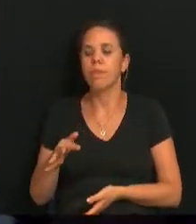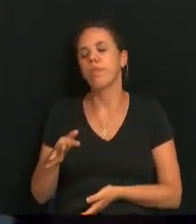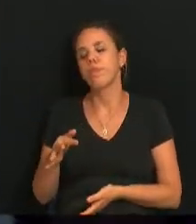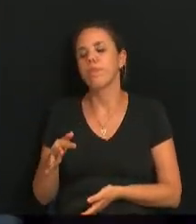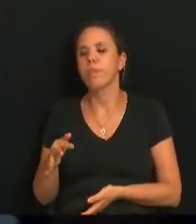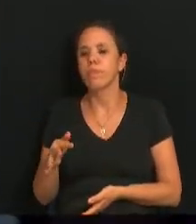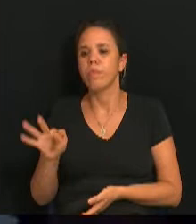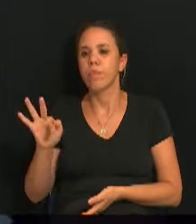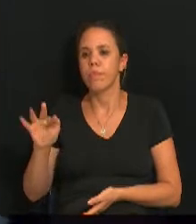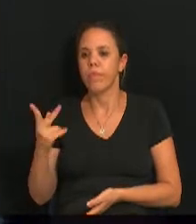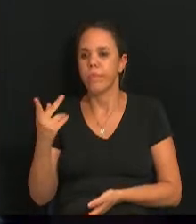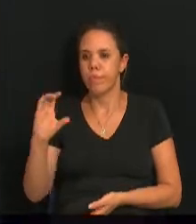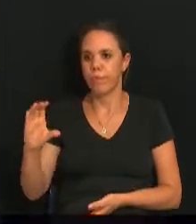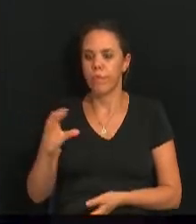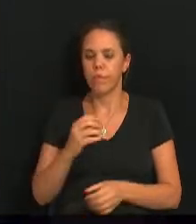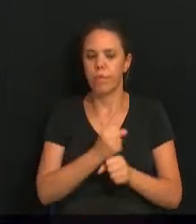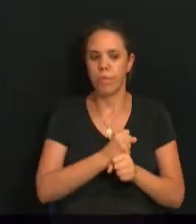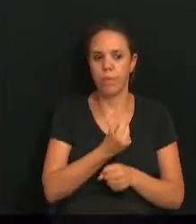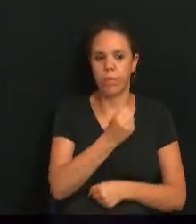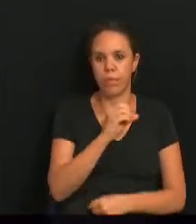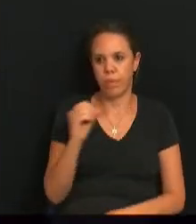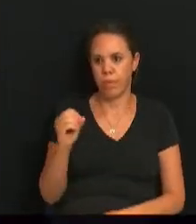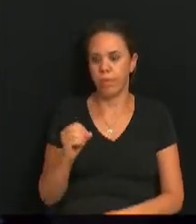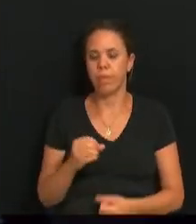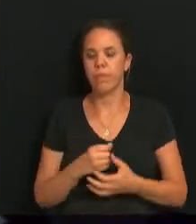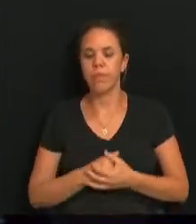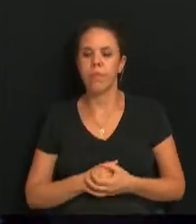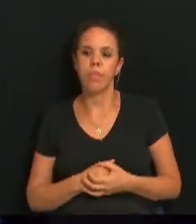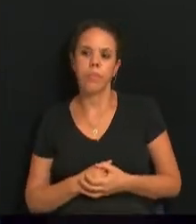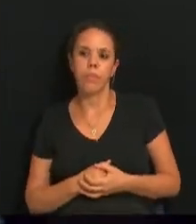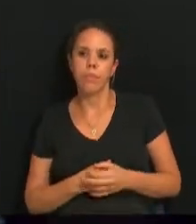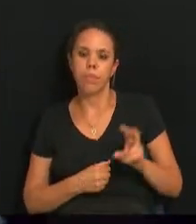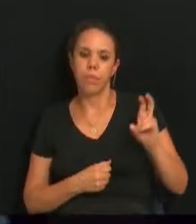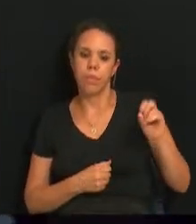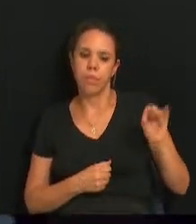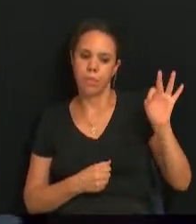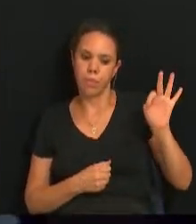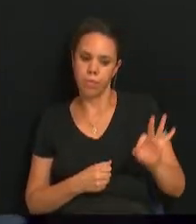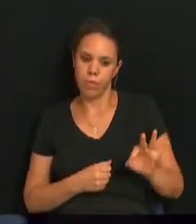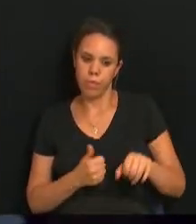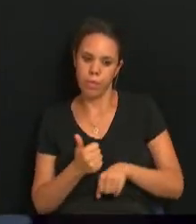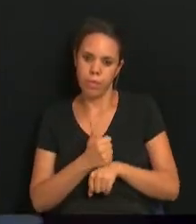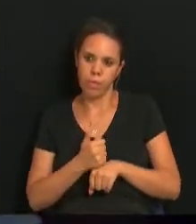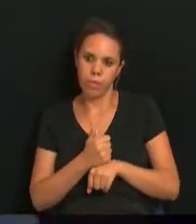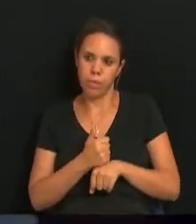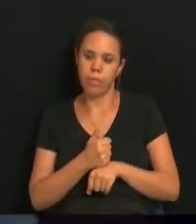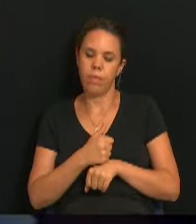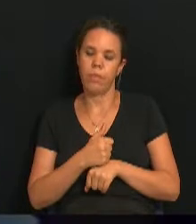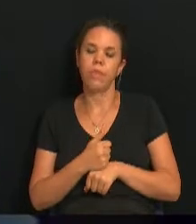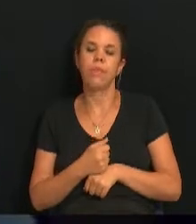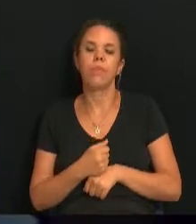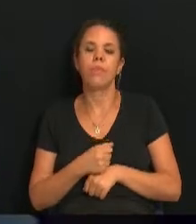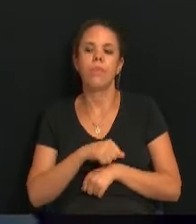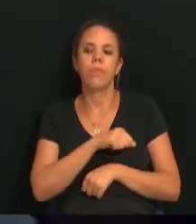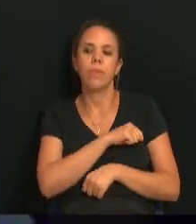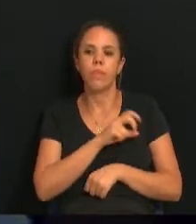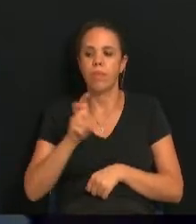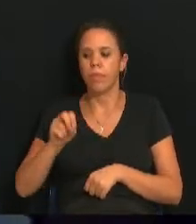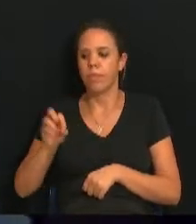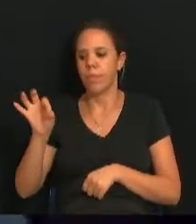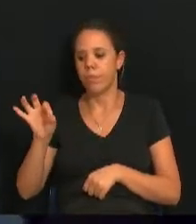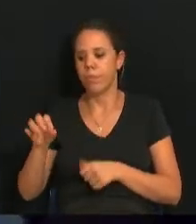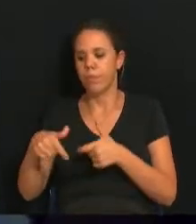mas desde os anos 80 já tem uma luta na PUESP de 50% da categoria do trabalho direto com os alunos e 50% para as outras